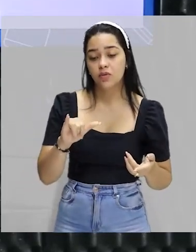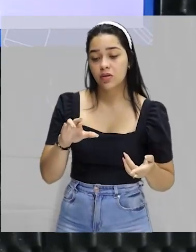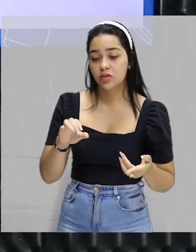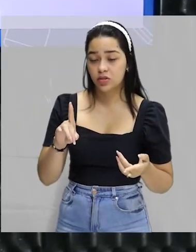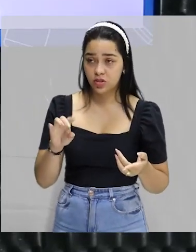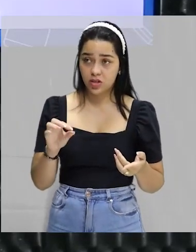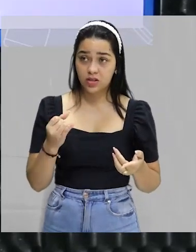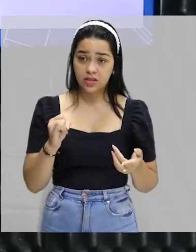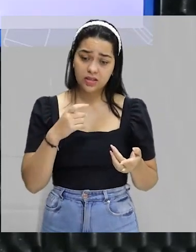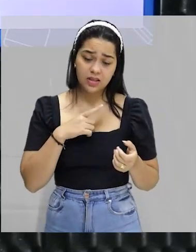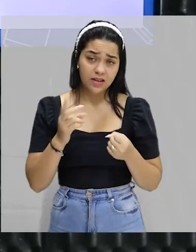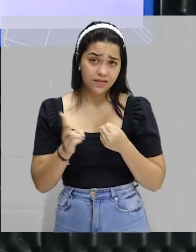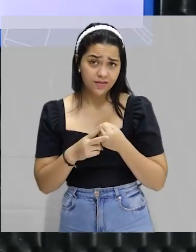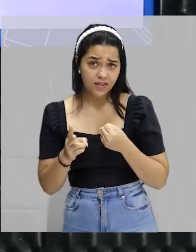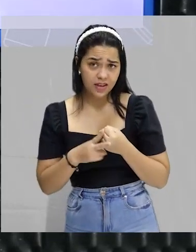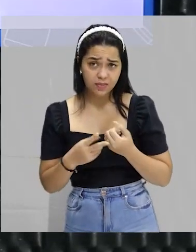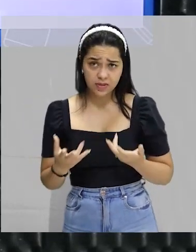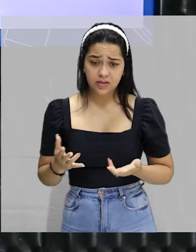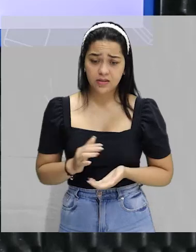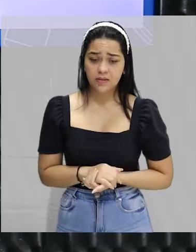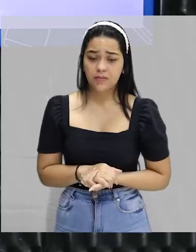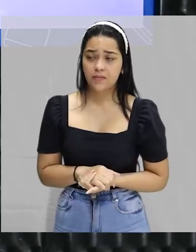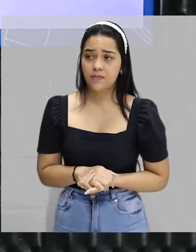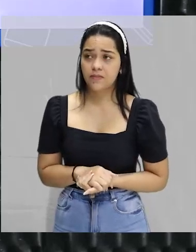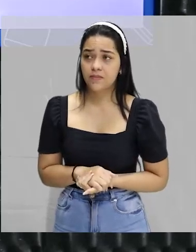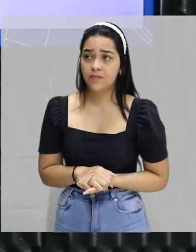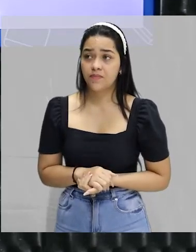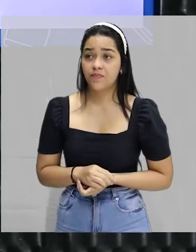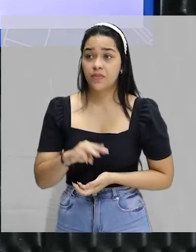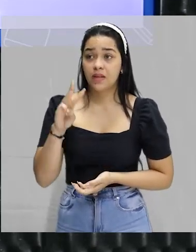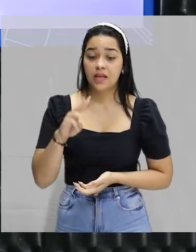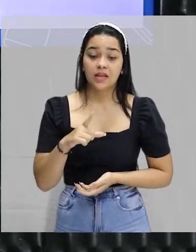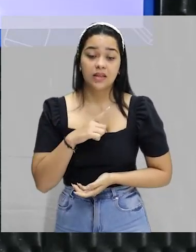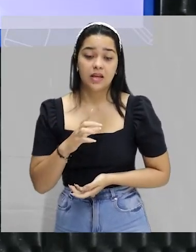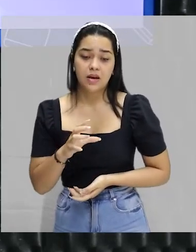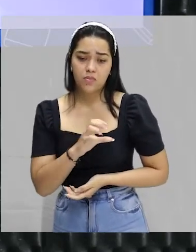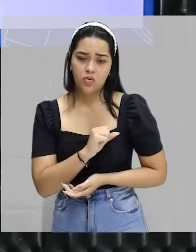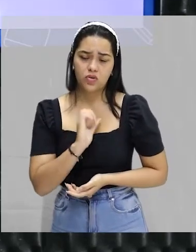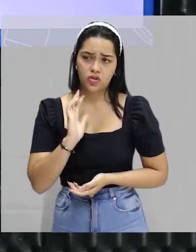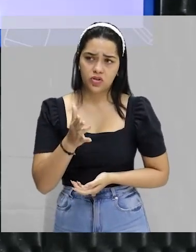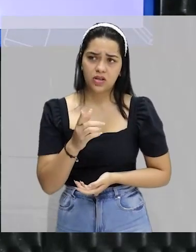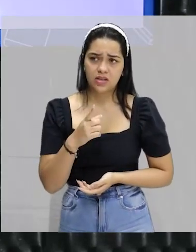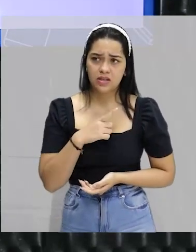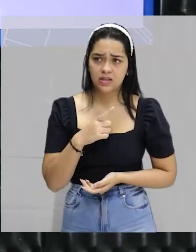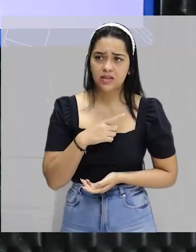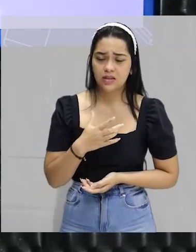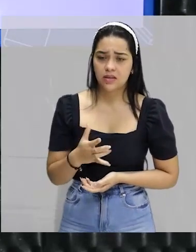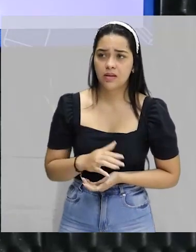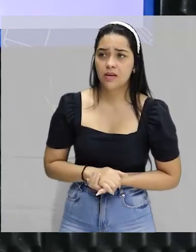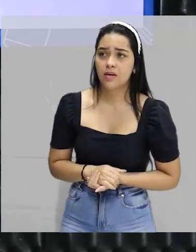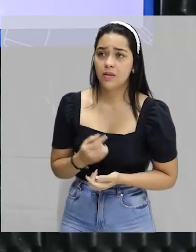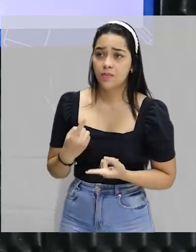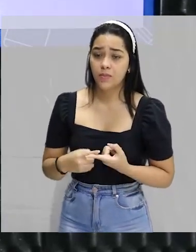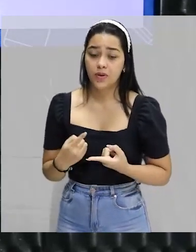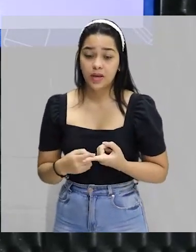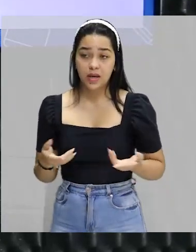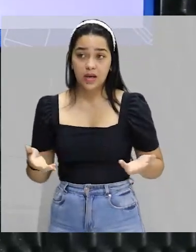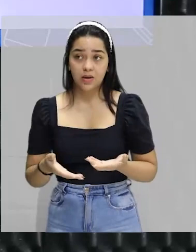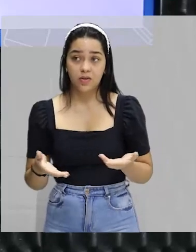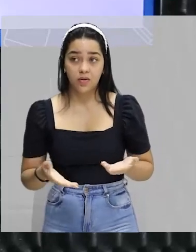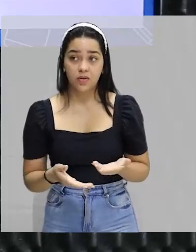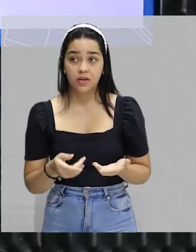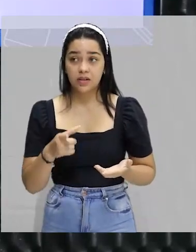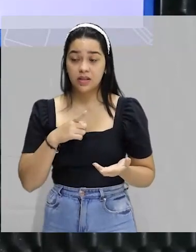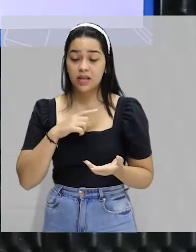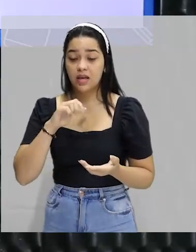tiver verbos. Não é assim? Então, quem tem amor, eu até já comentei essa questão, só que agora eu